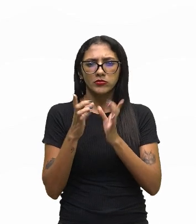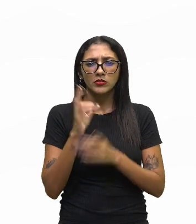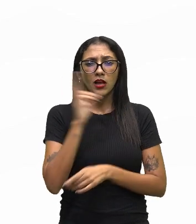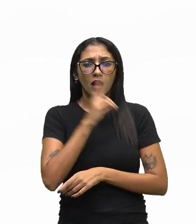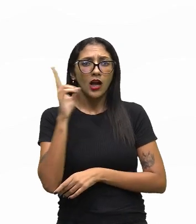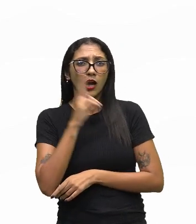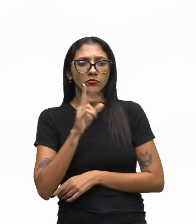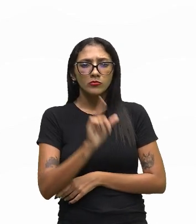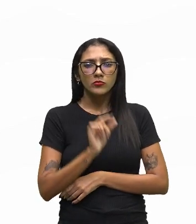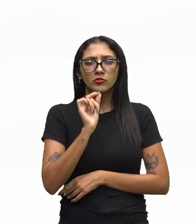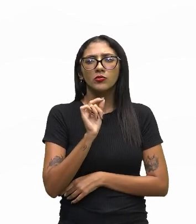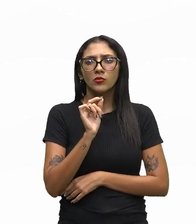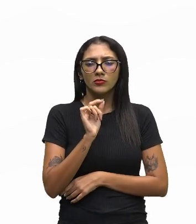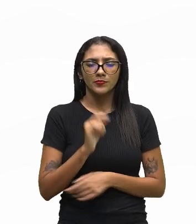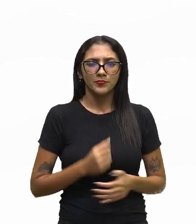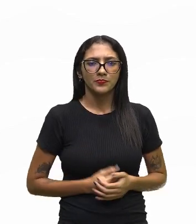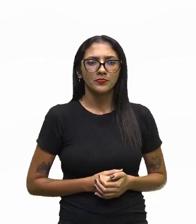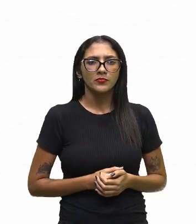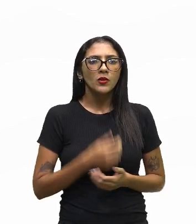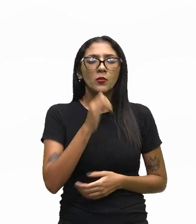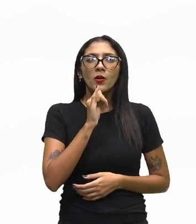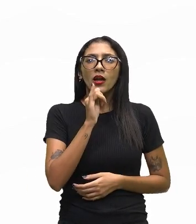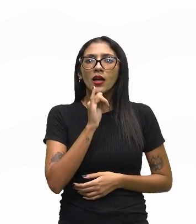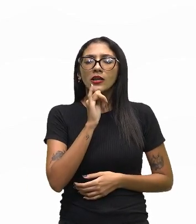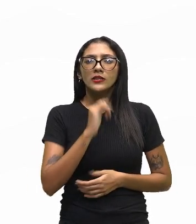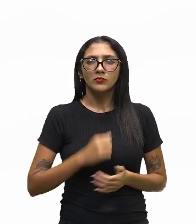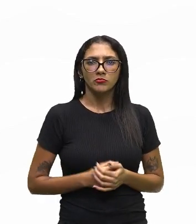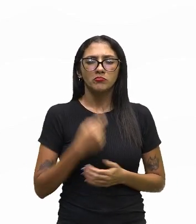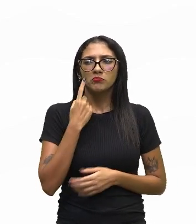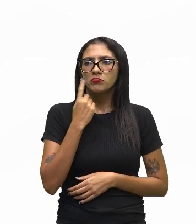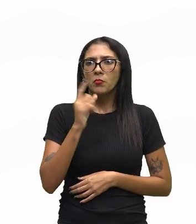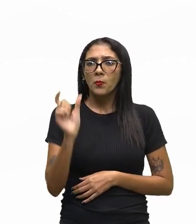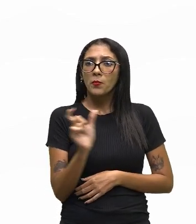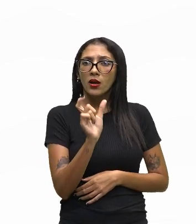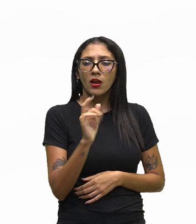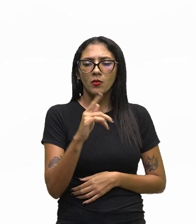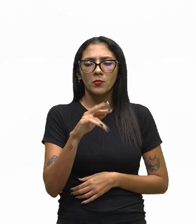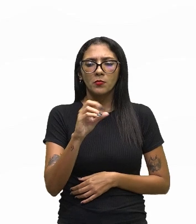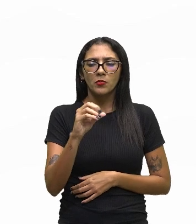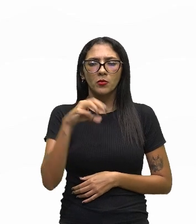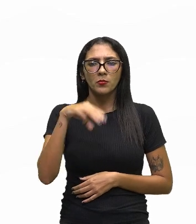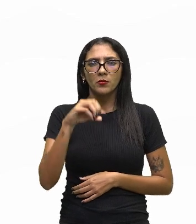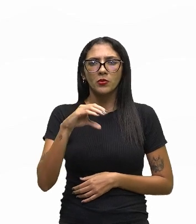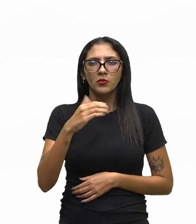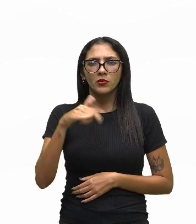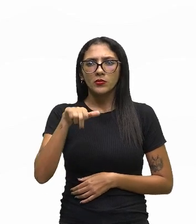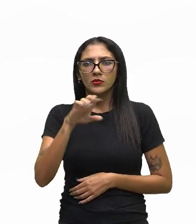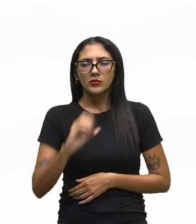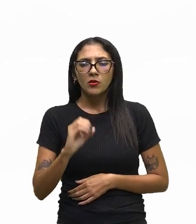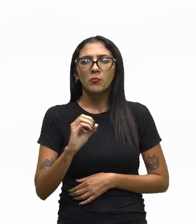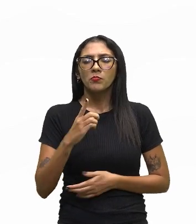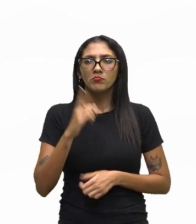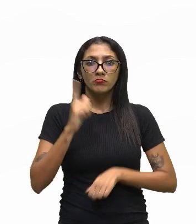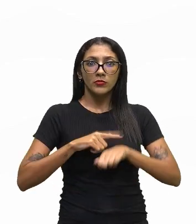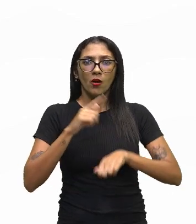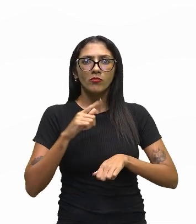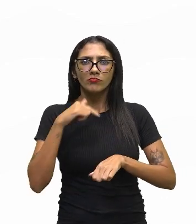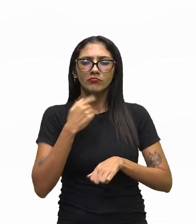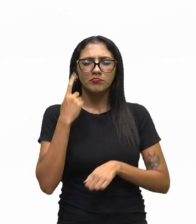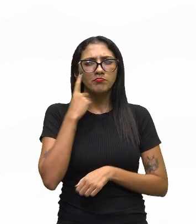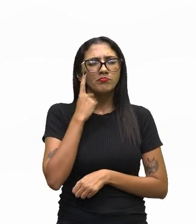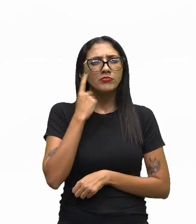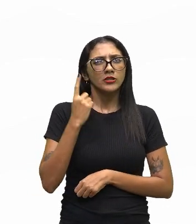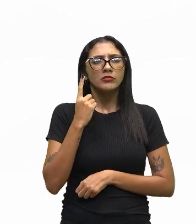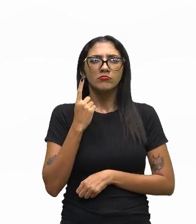rapidamente uma decisão. Um exemplo disso é quando vemos a palavra promoção e automaticamente ficamos